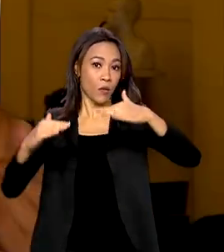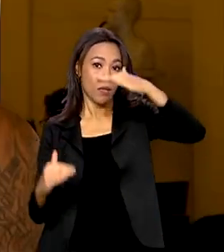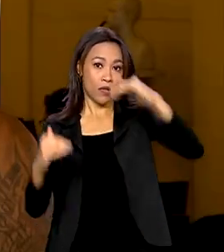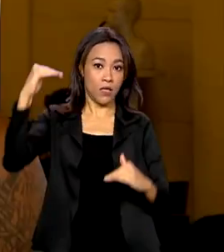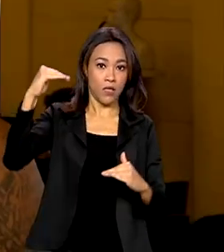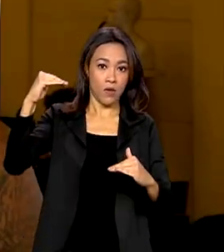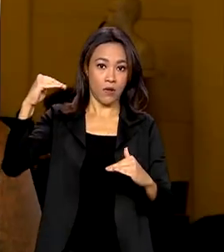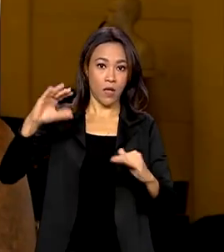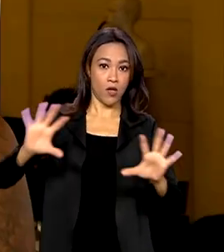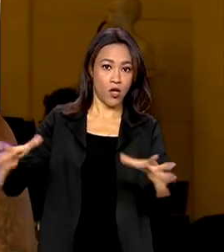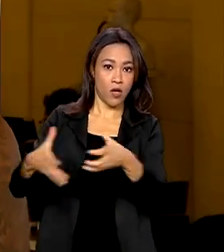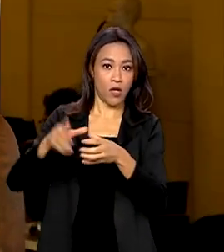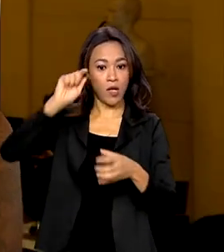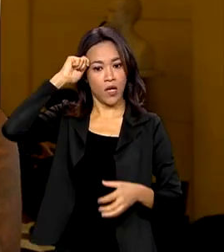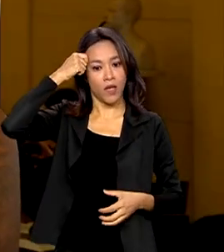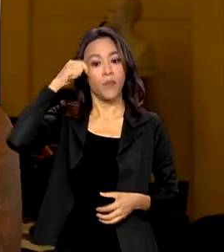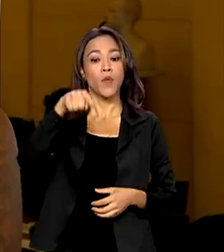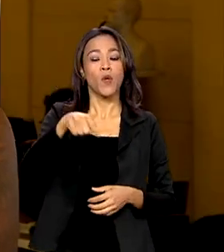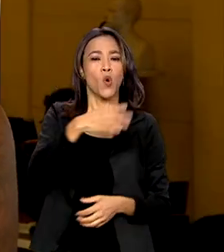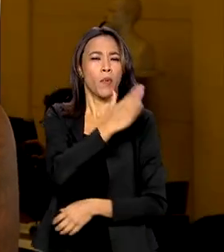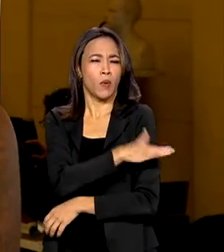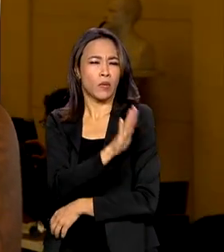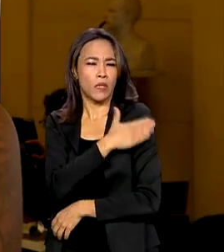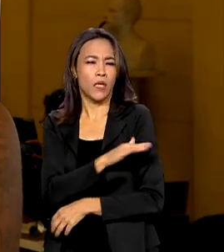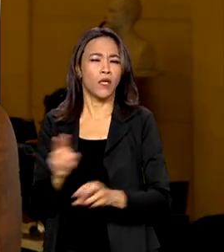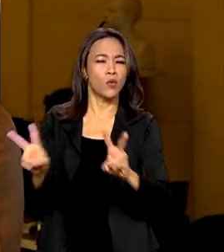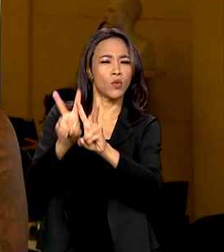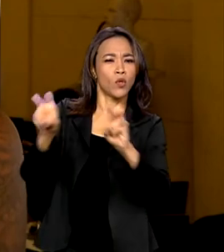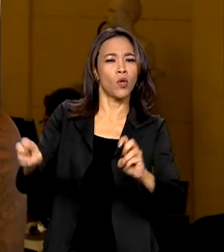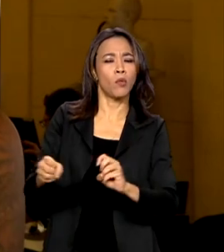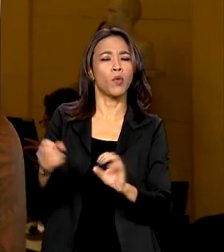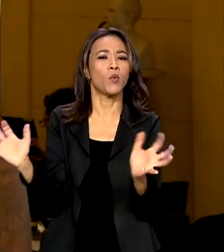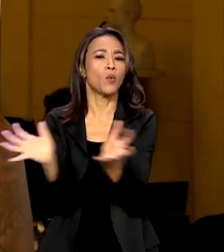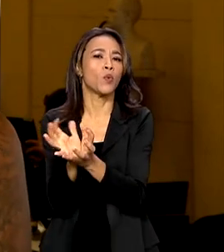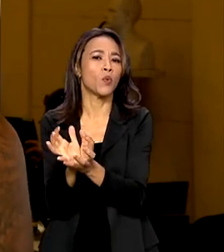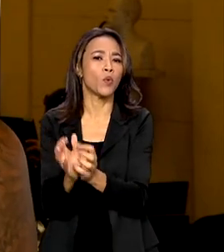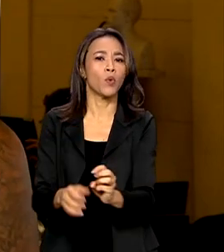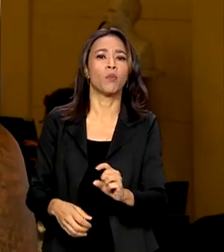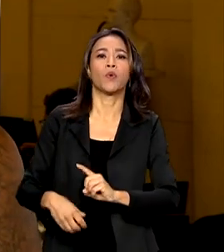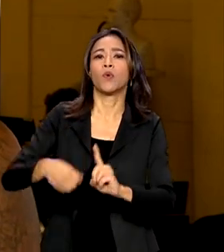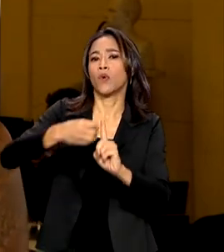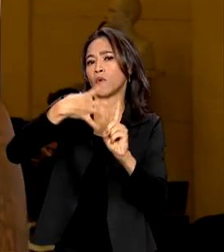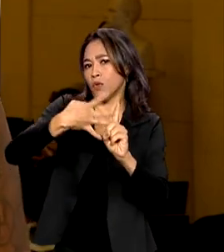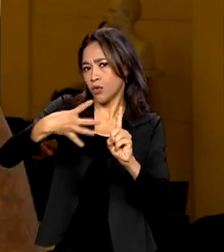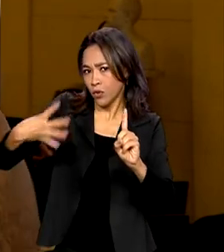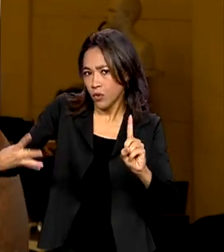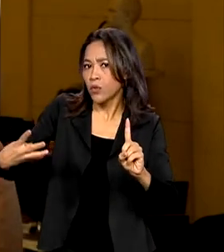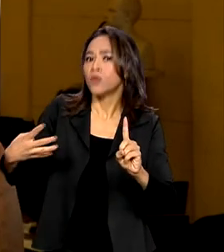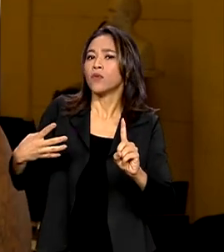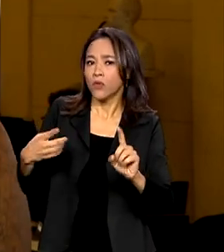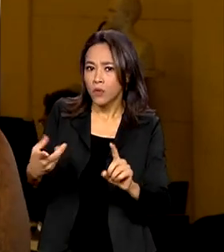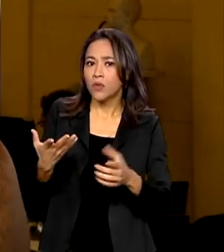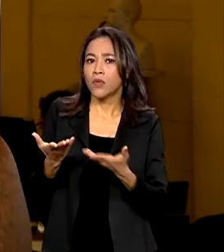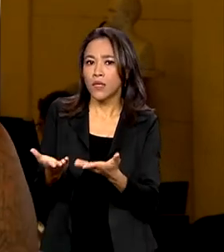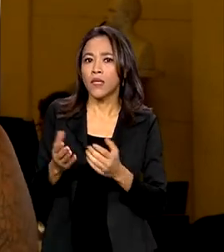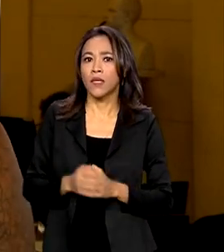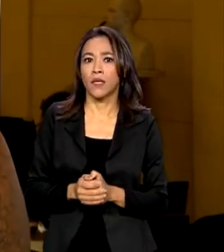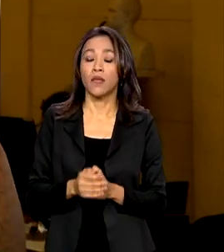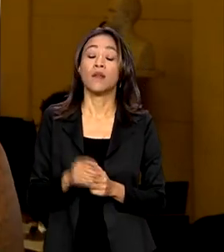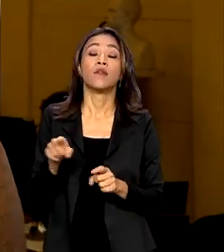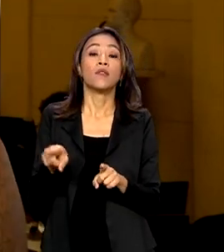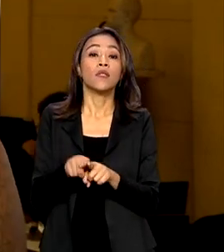O preconceito LGBT e contra LGBTIA+, né, o que a gente chama hoje de homofobia